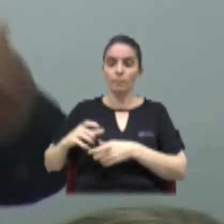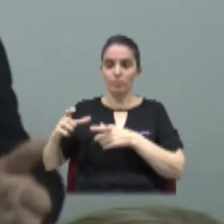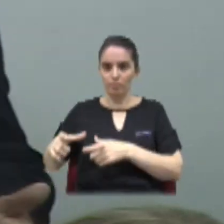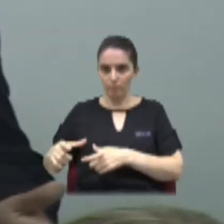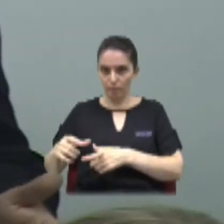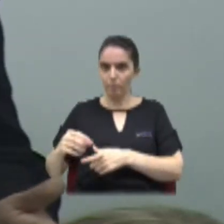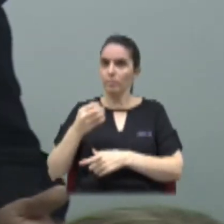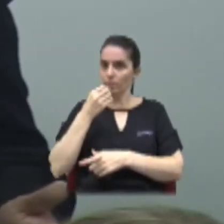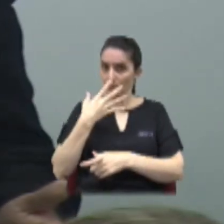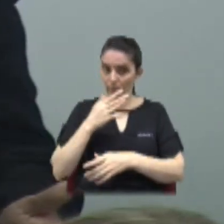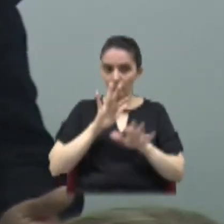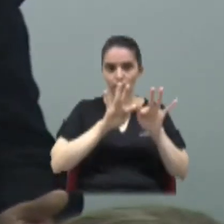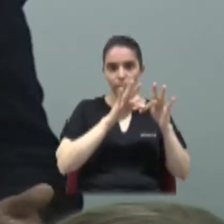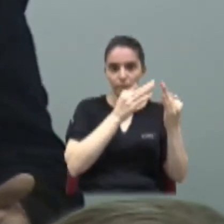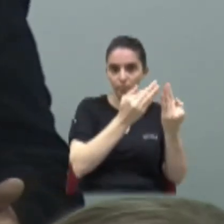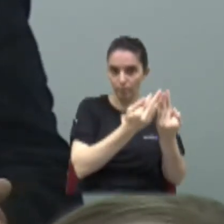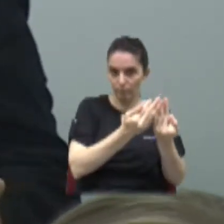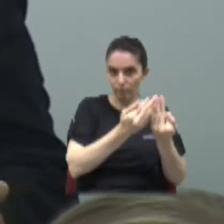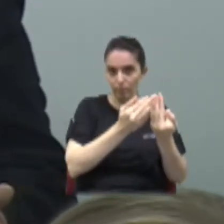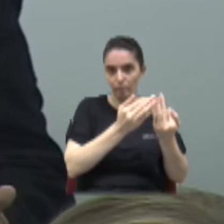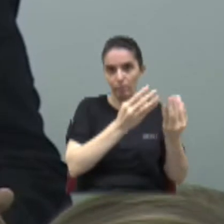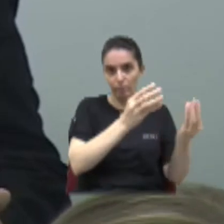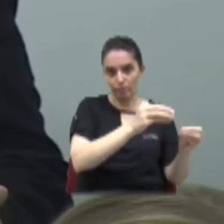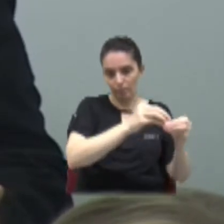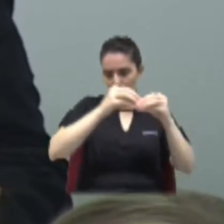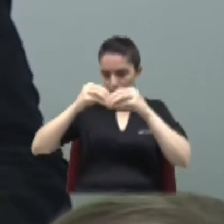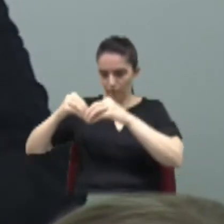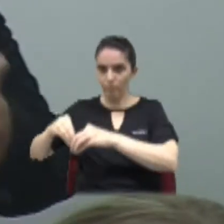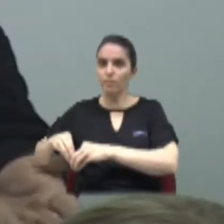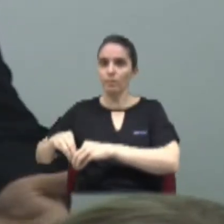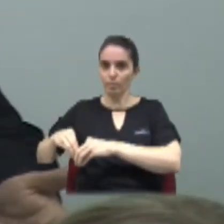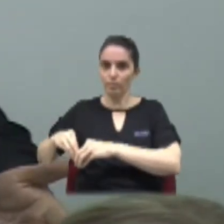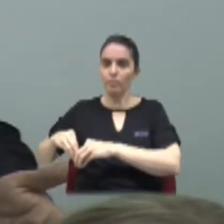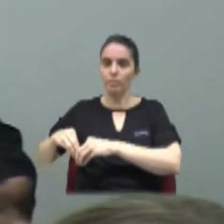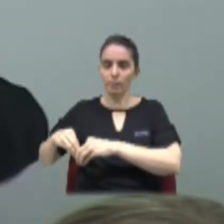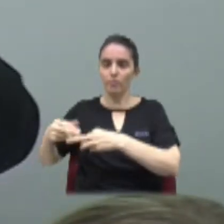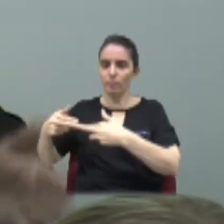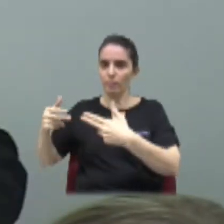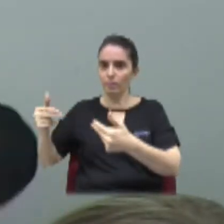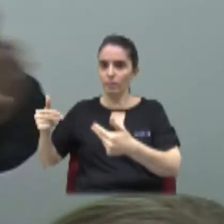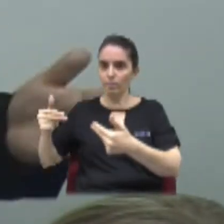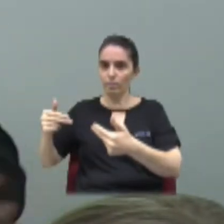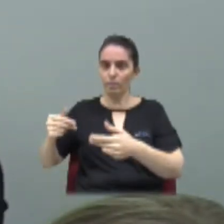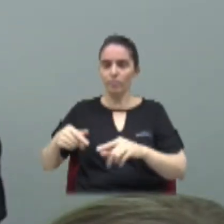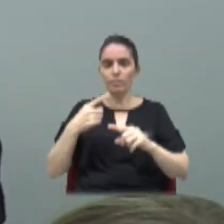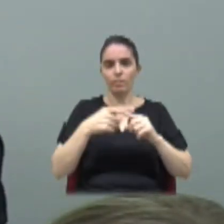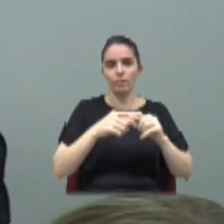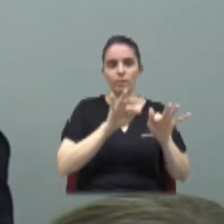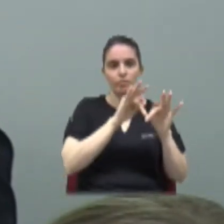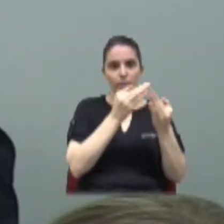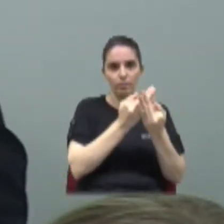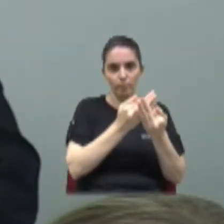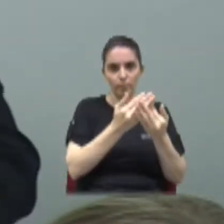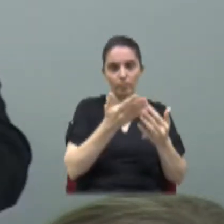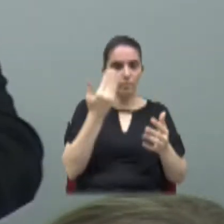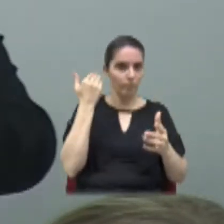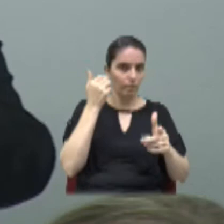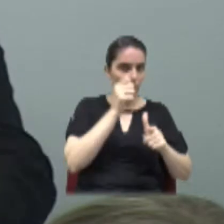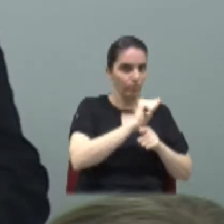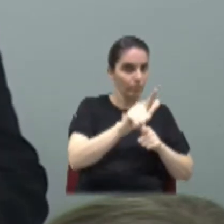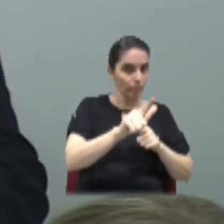Reafirmo, esse projeto ele vem colaborar com a sociedade, mas não tira a fila da nossa cidade,